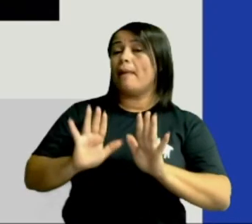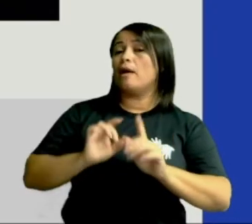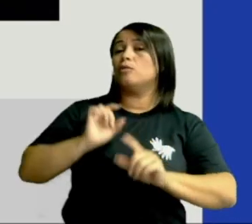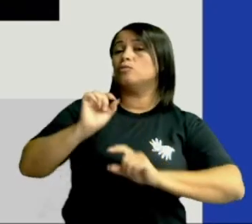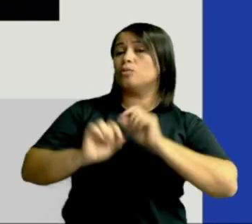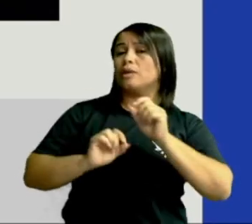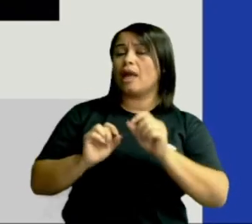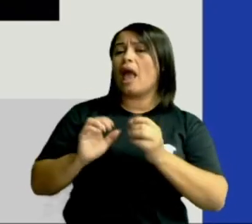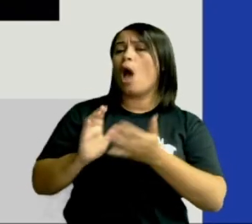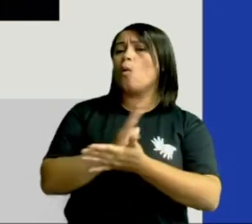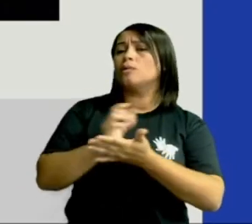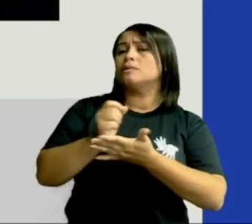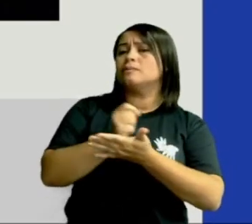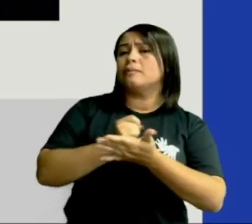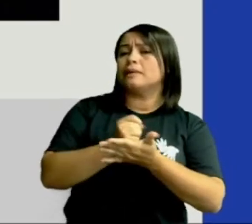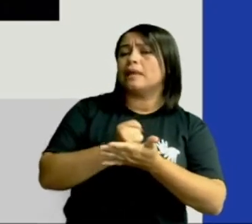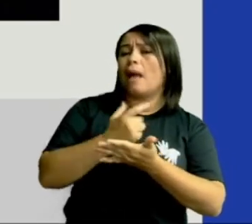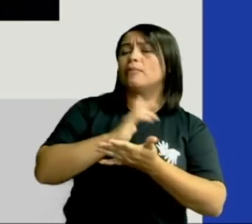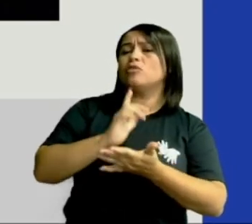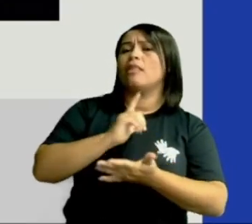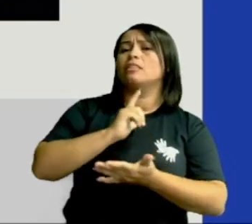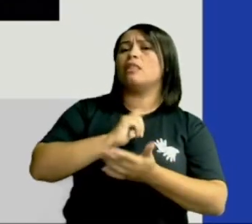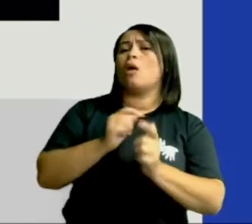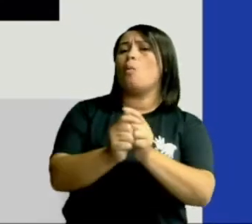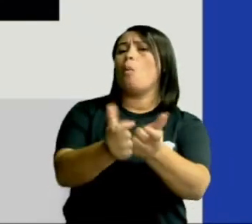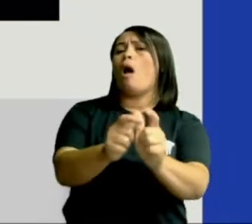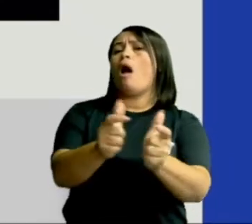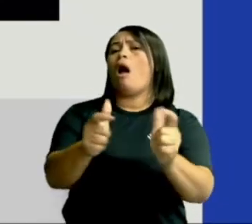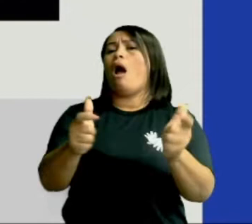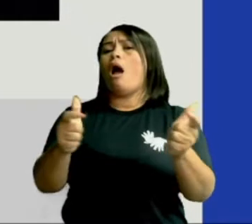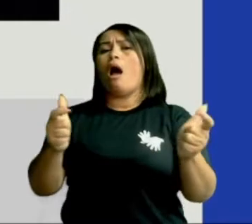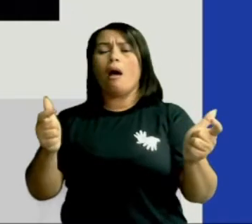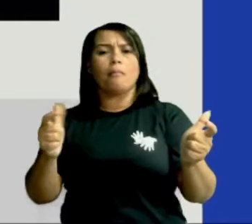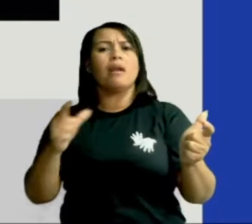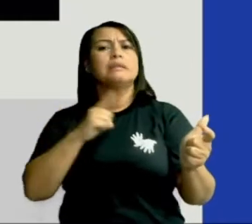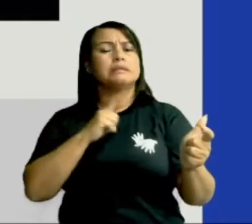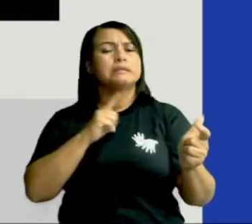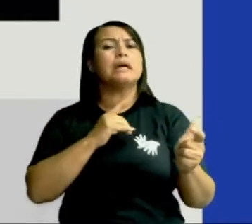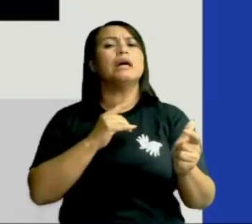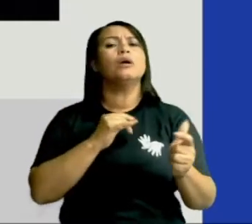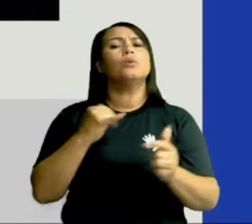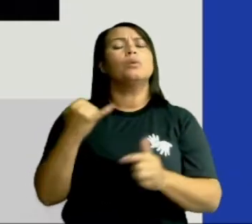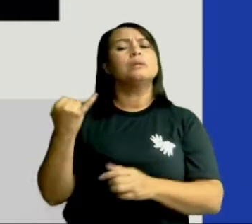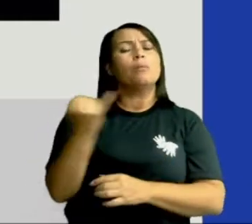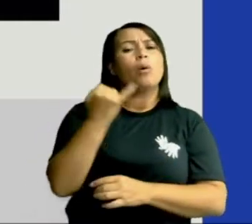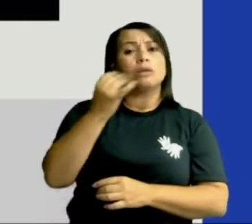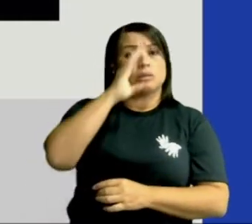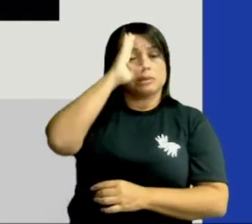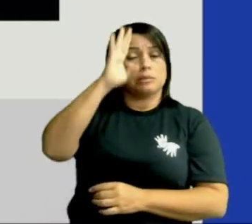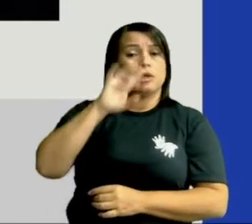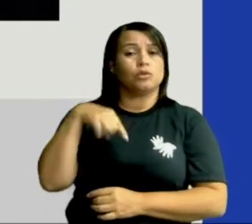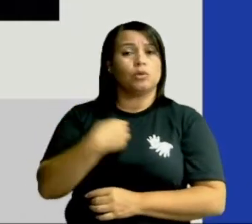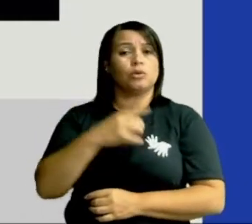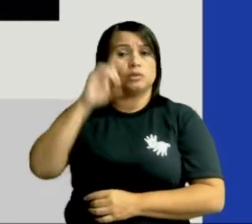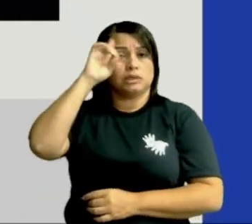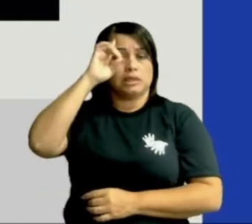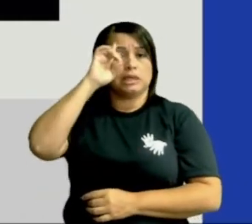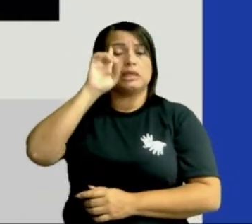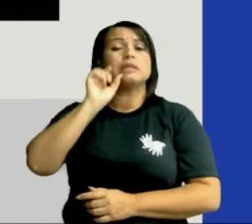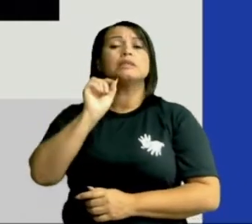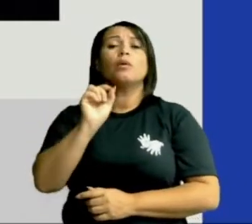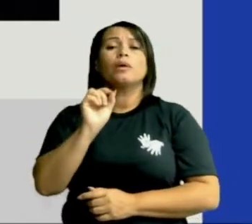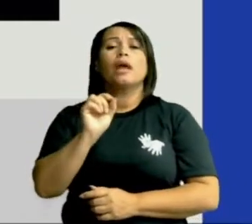Mas os medicamentos já possuem uma ampla gama de funções e as principais do nosso dia a dia são